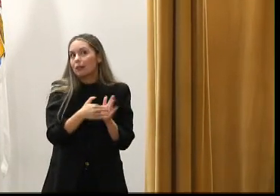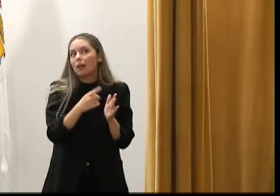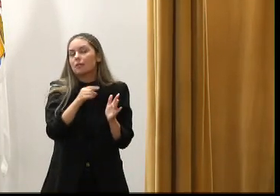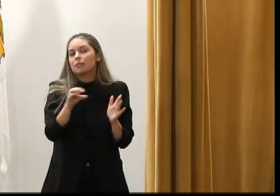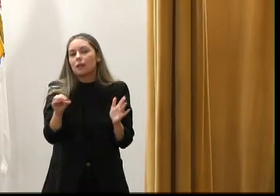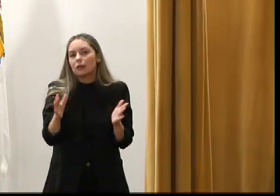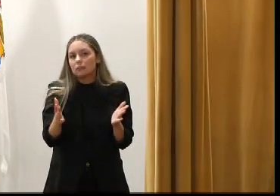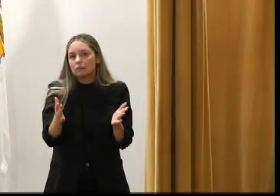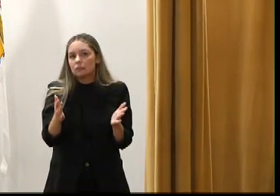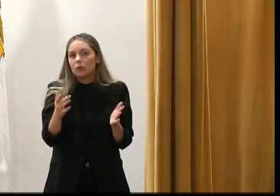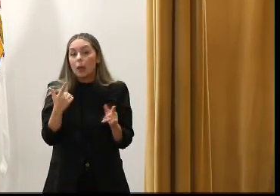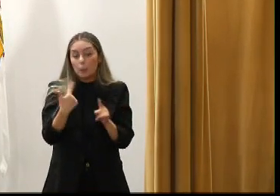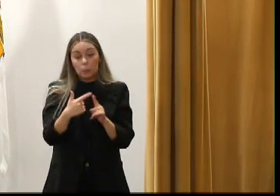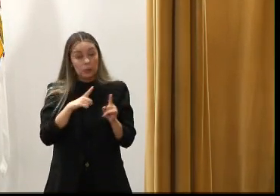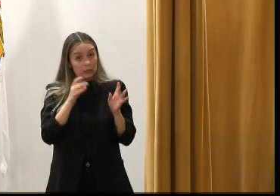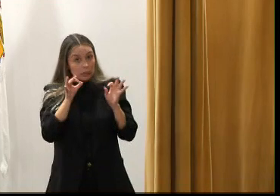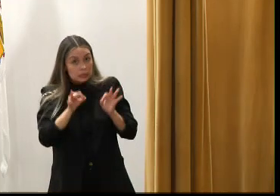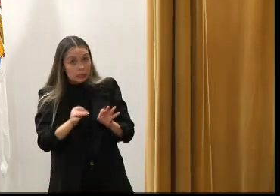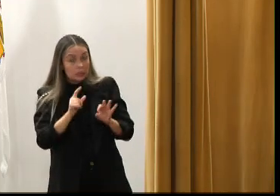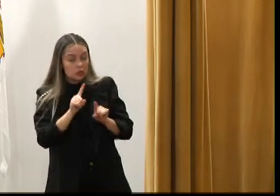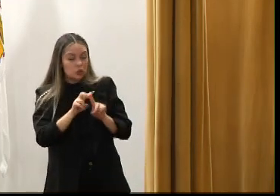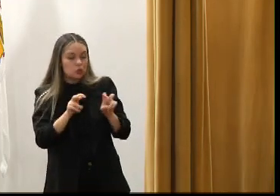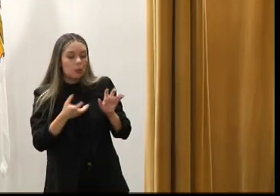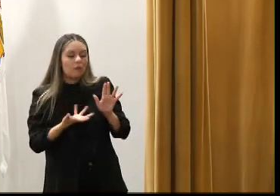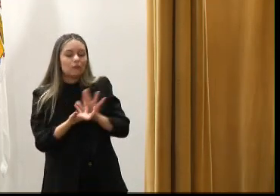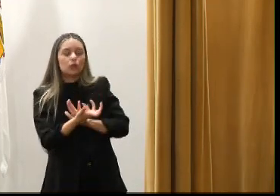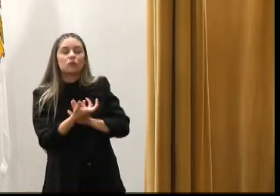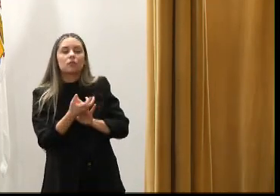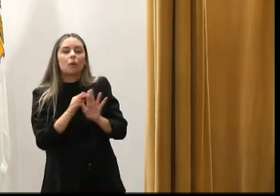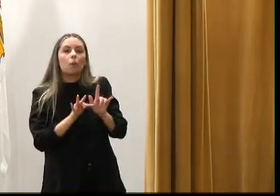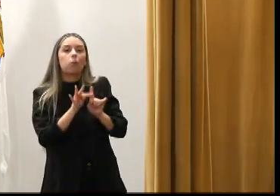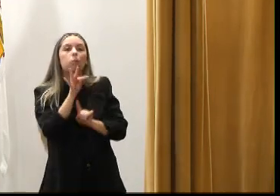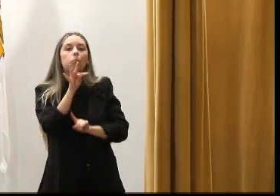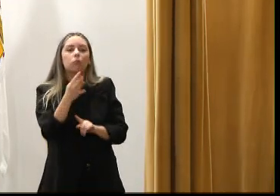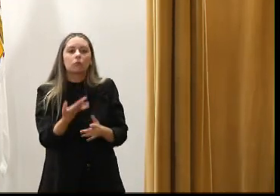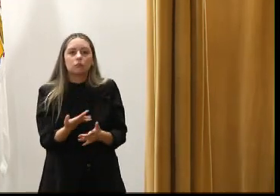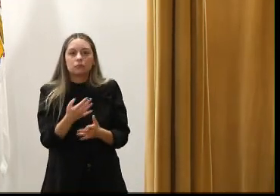existem incertezas com relação à velocidade do aquecimento global.